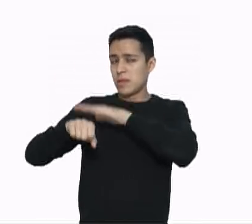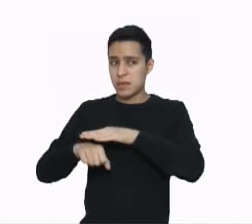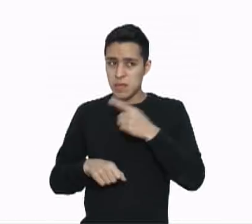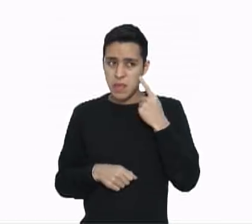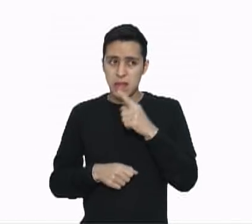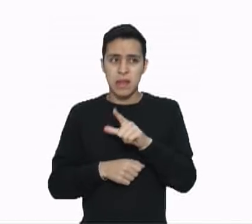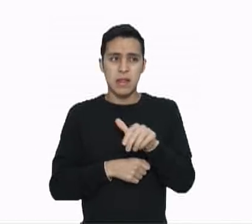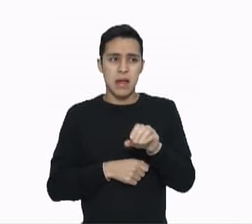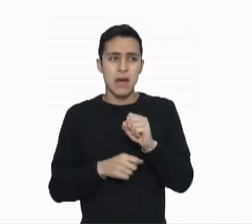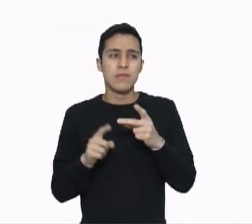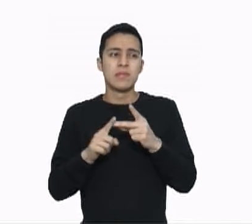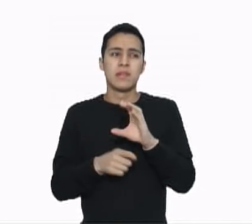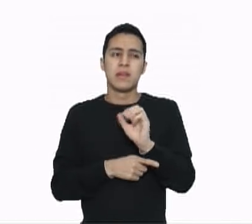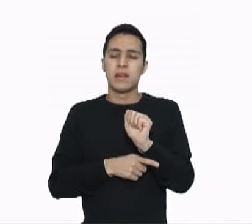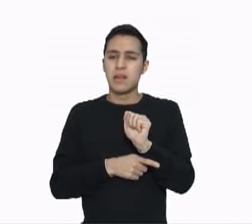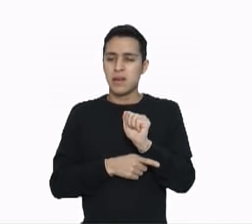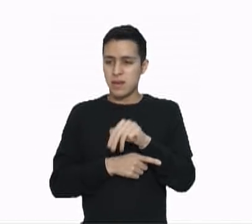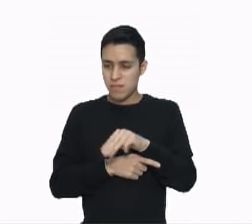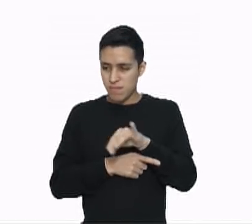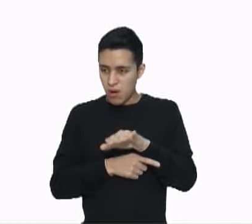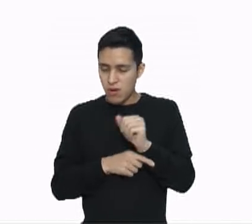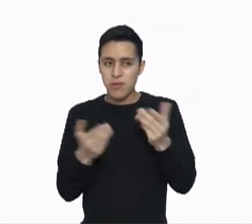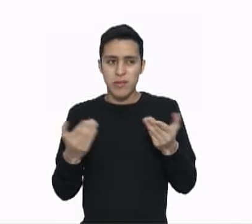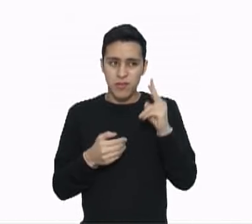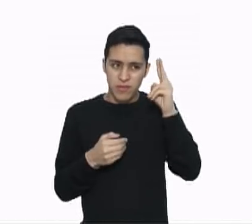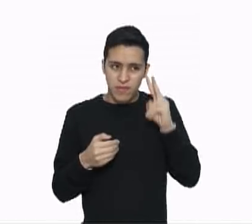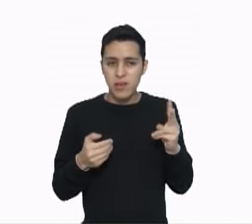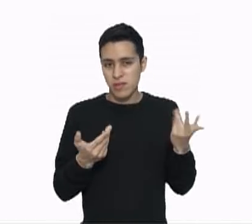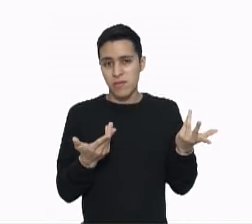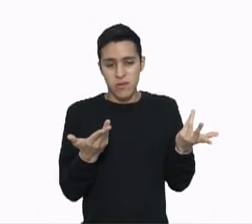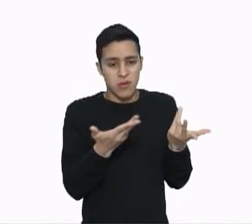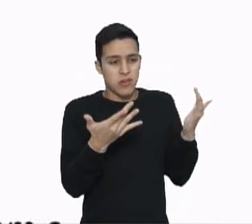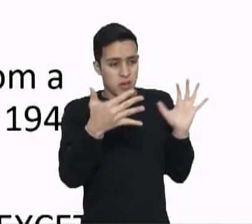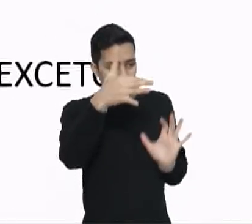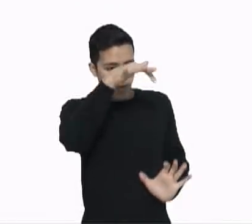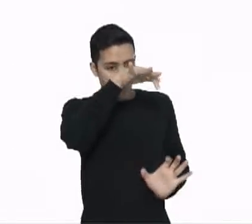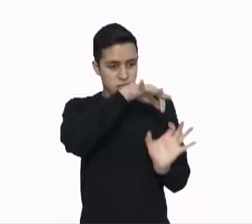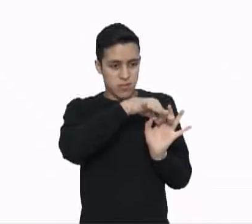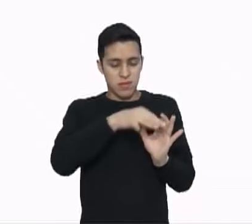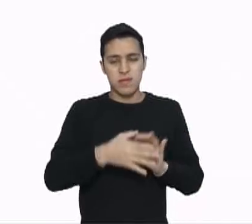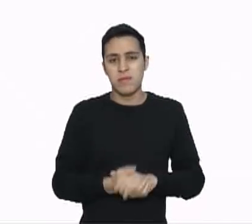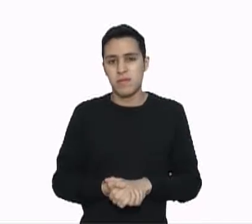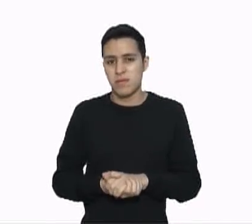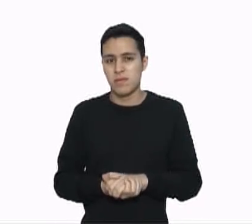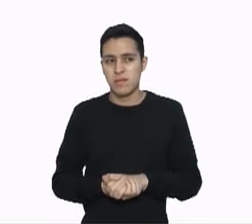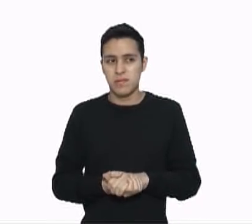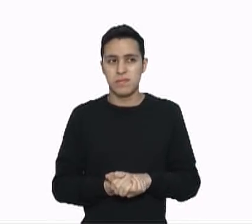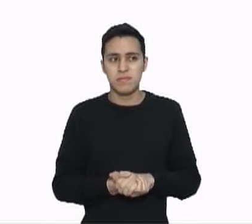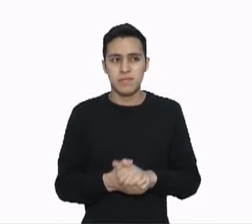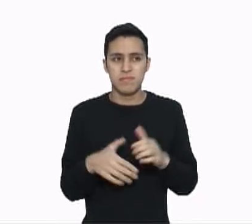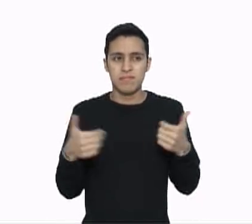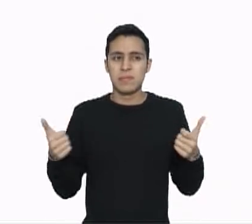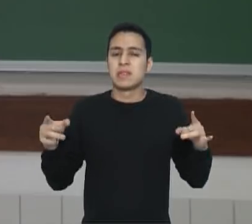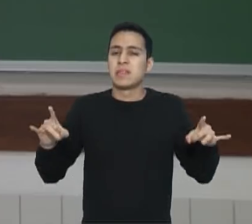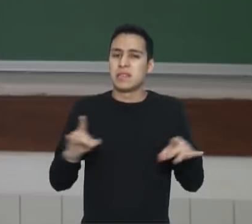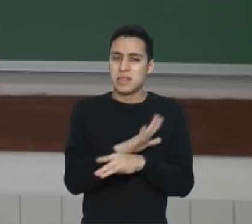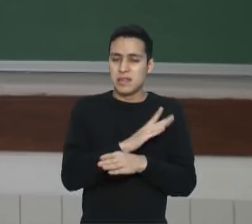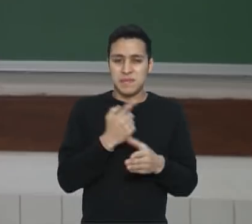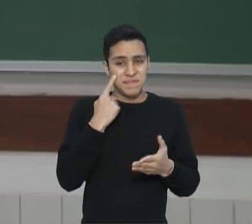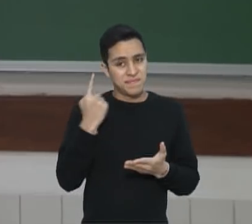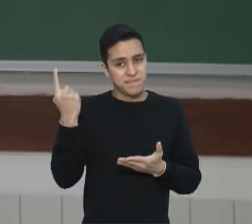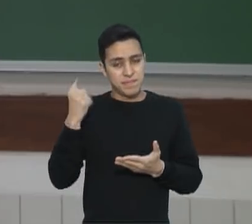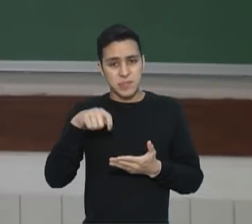o Camboja e o Vietnã, que hoje já está unificado com capital em Hanoi. Para fecharmos a